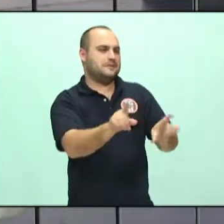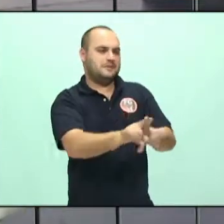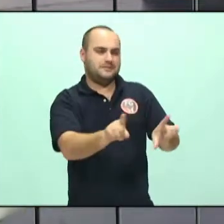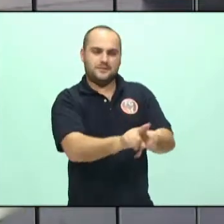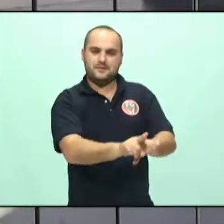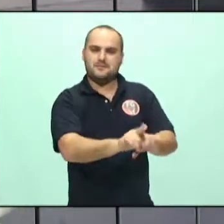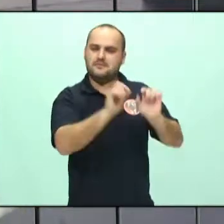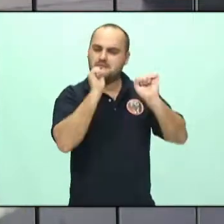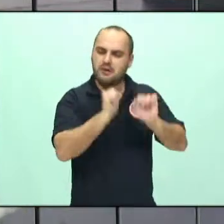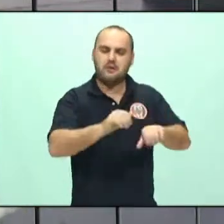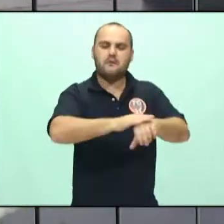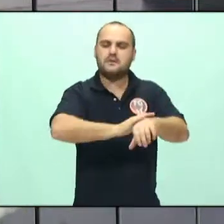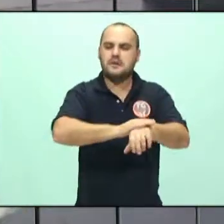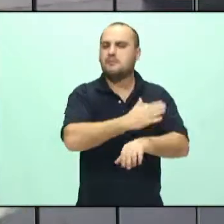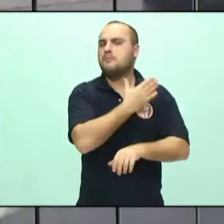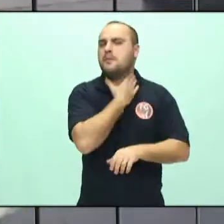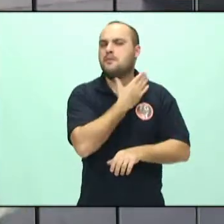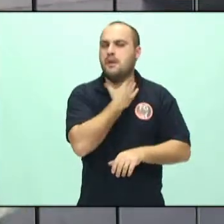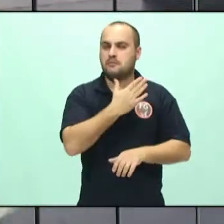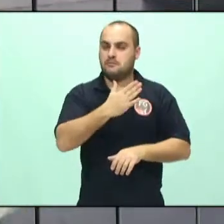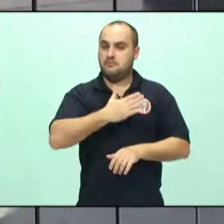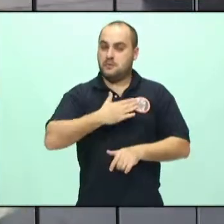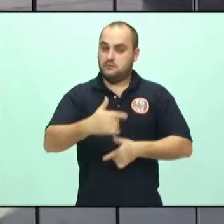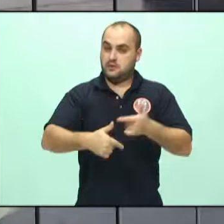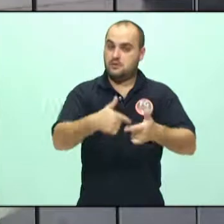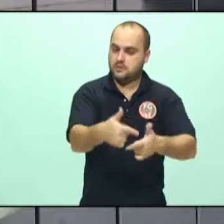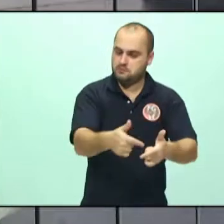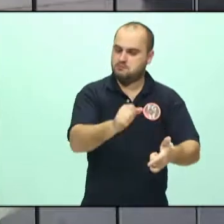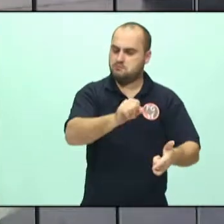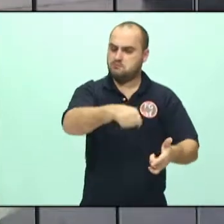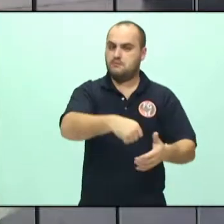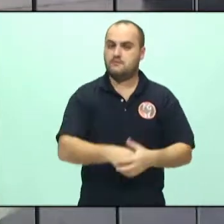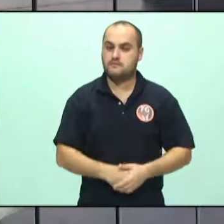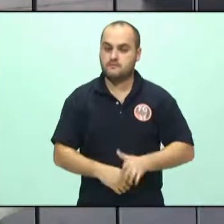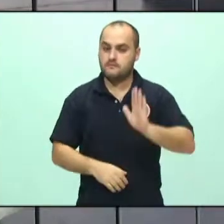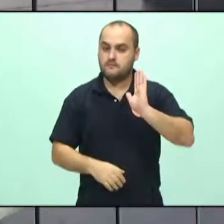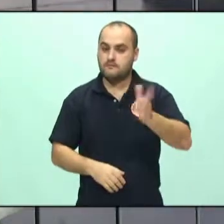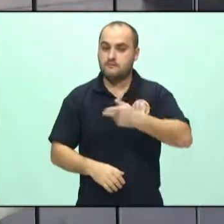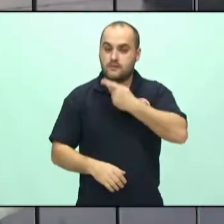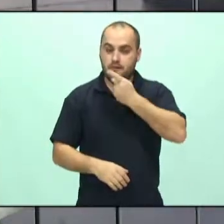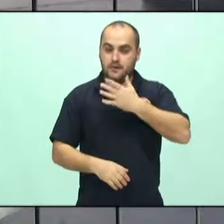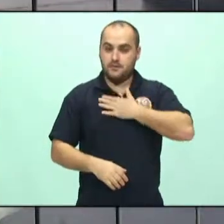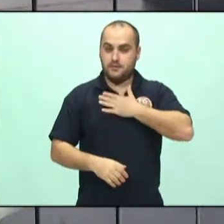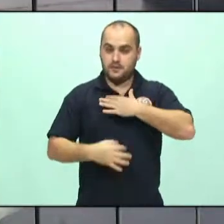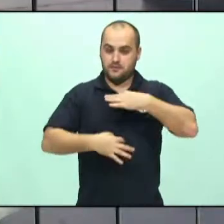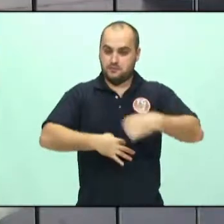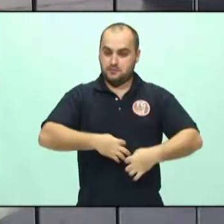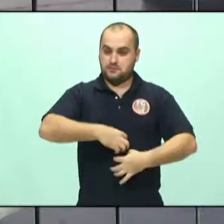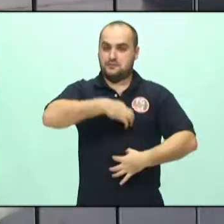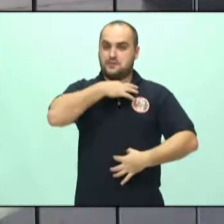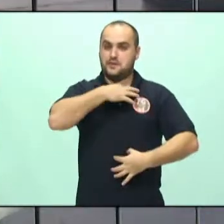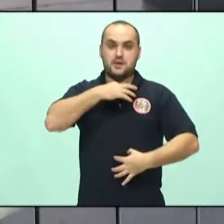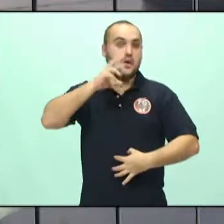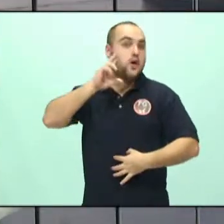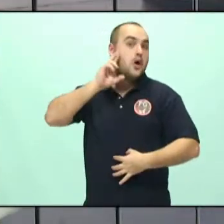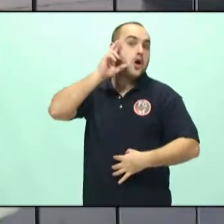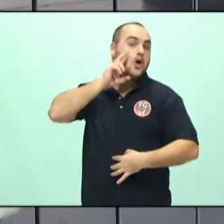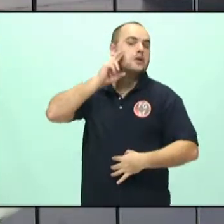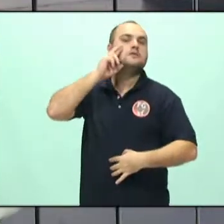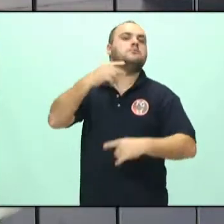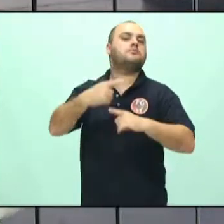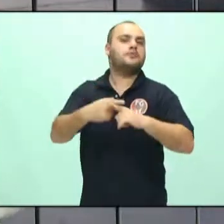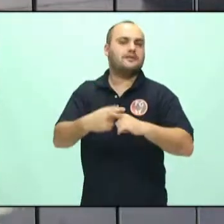para conversar, bater um papo sobre o mandato. Já começo até falando da minha gravatinha hoje, cor-de-rosa, né? Em homenagem